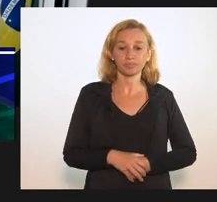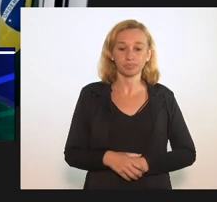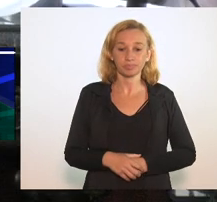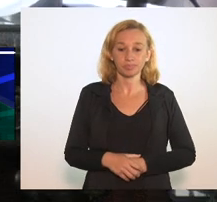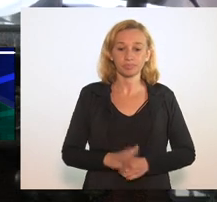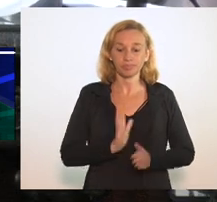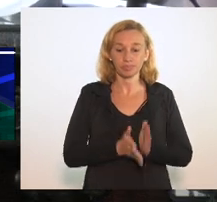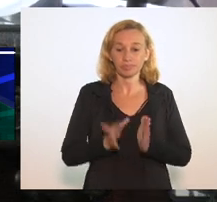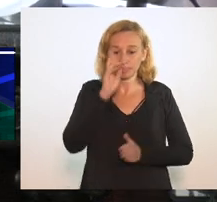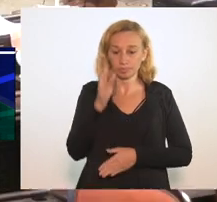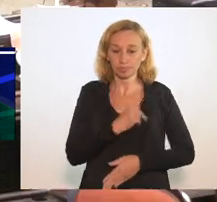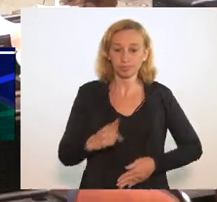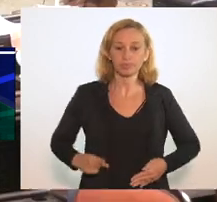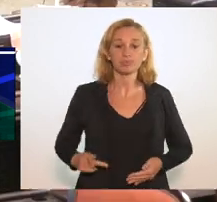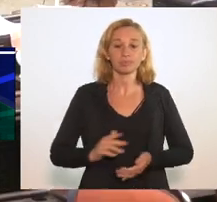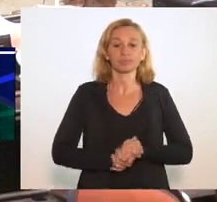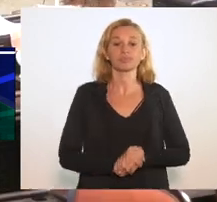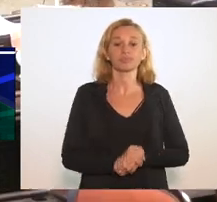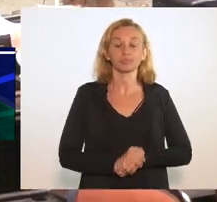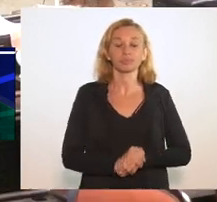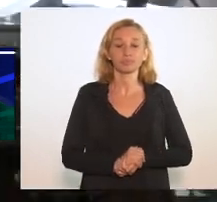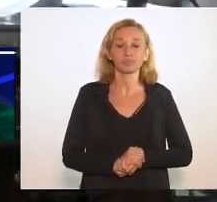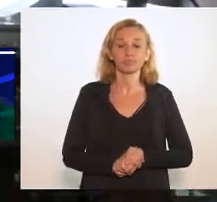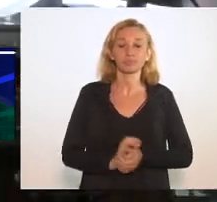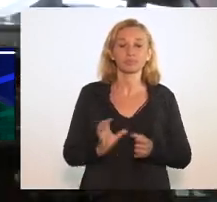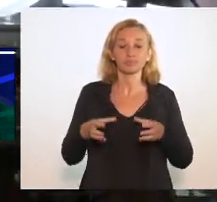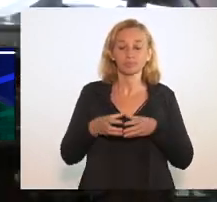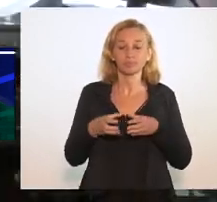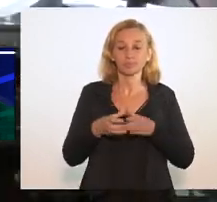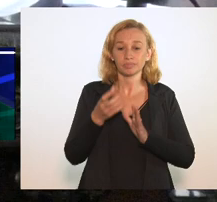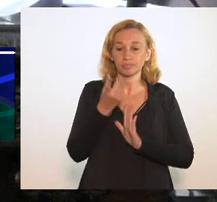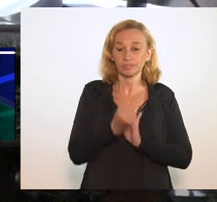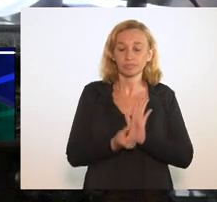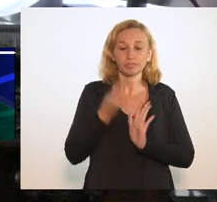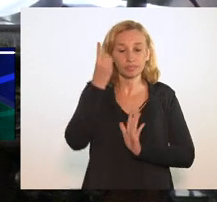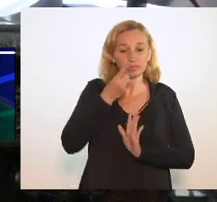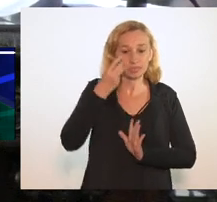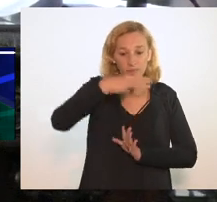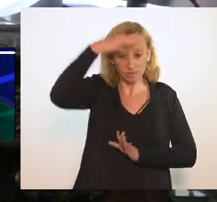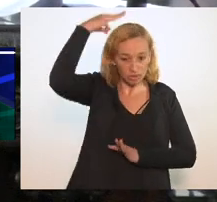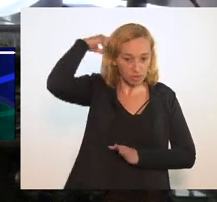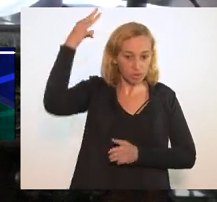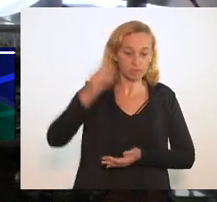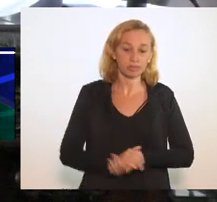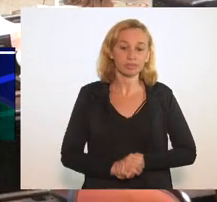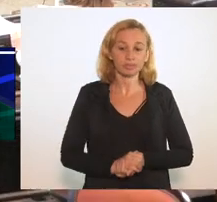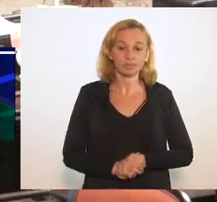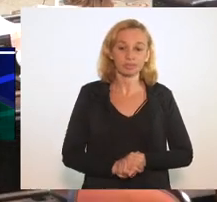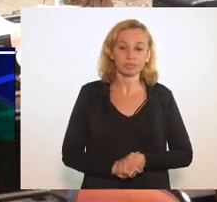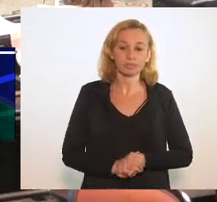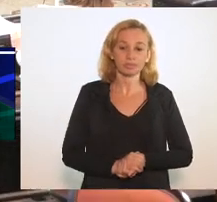Uma questão de ordem, presidente. Pela Comissão de Orçamento, deputado Márcio Pacheco.